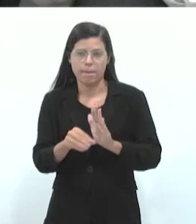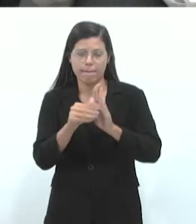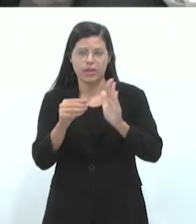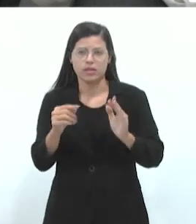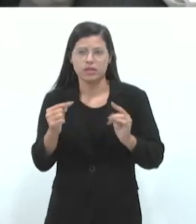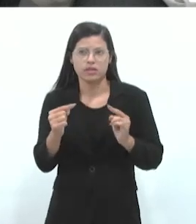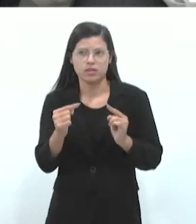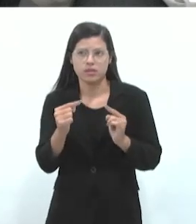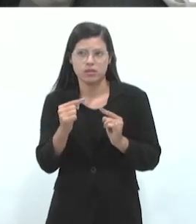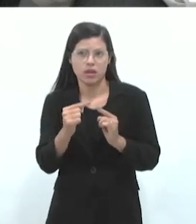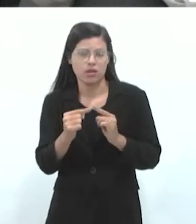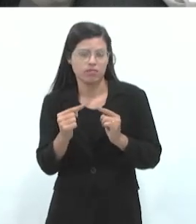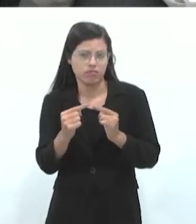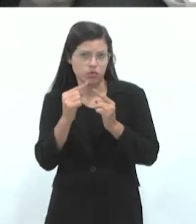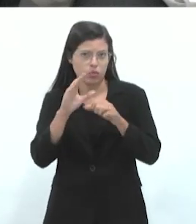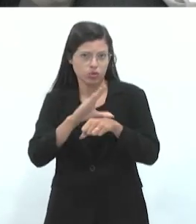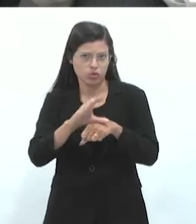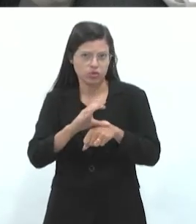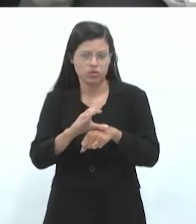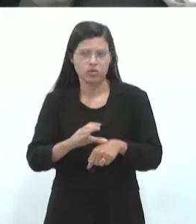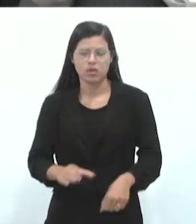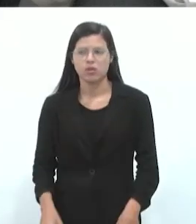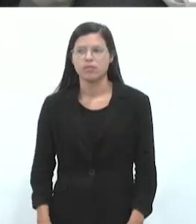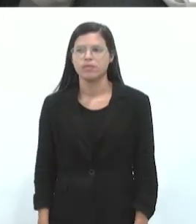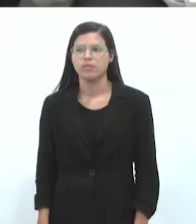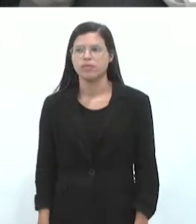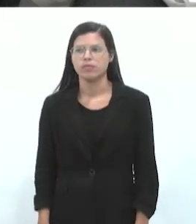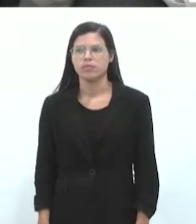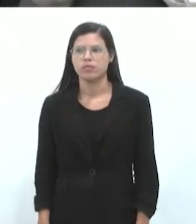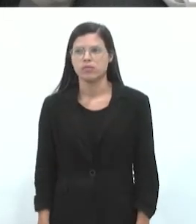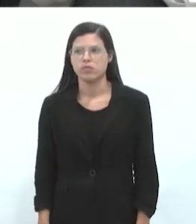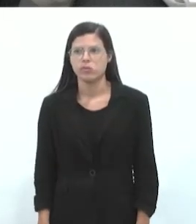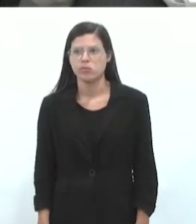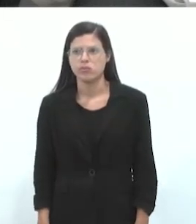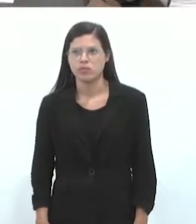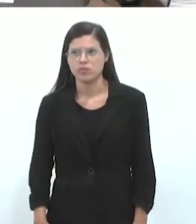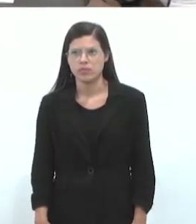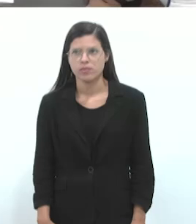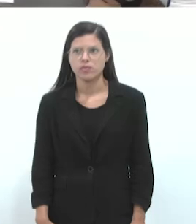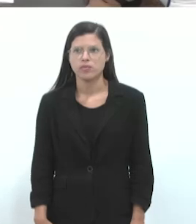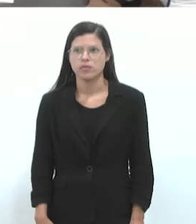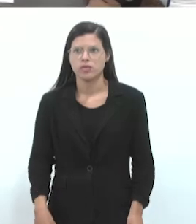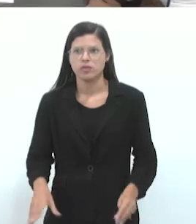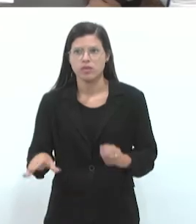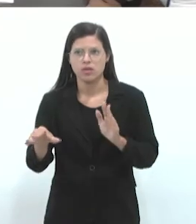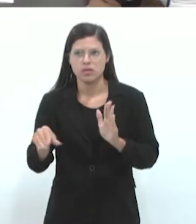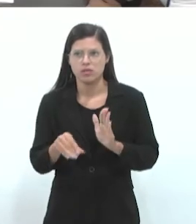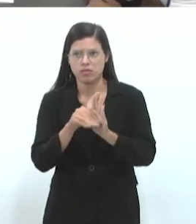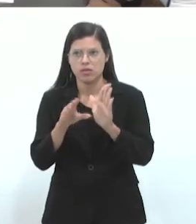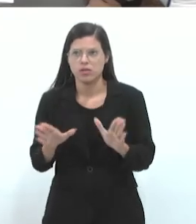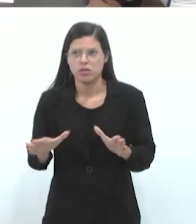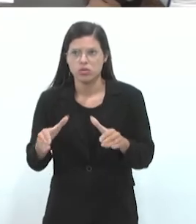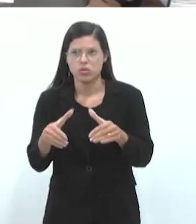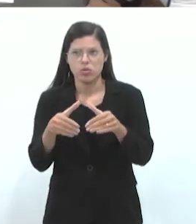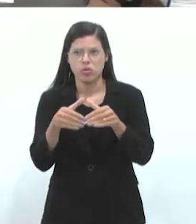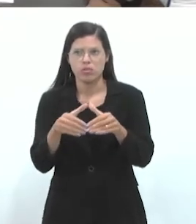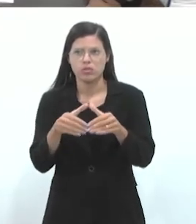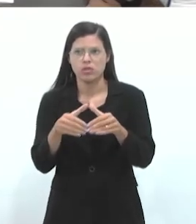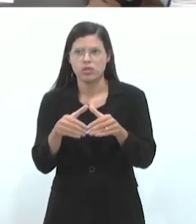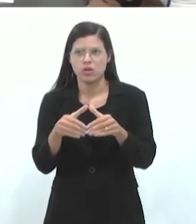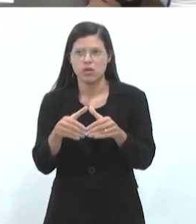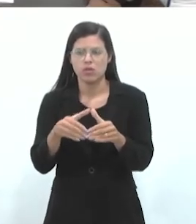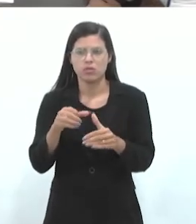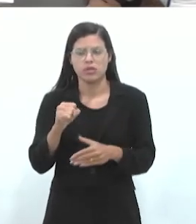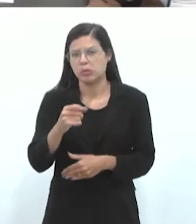CCJ. Perfeito, e aí decorrendo no erro. Mas é o que Então, tem acontecido, foi o que mas as emendas de foi o que comissão, não tendo emendas de plenário, elas são